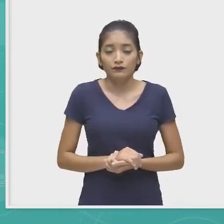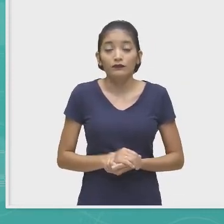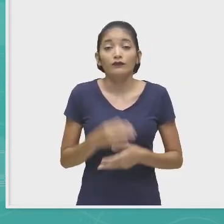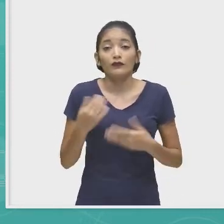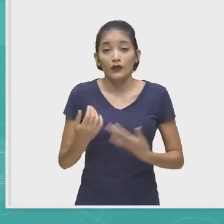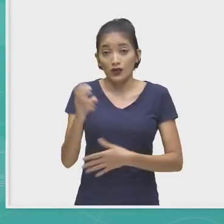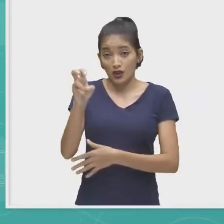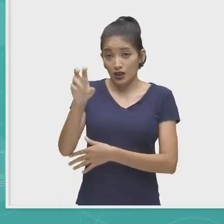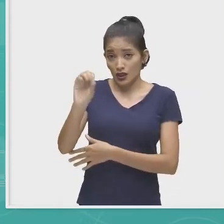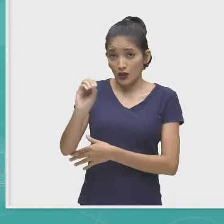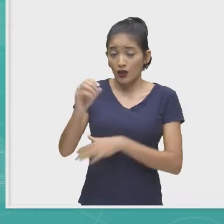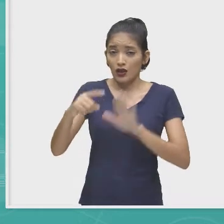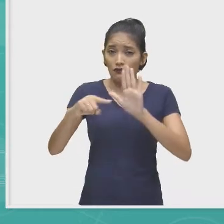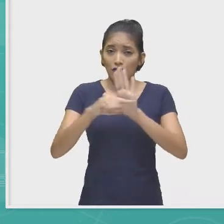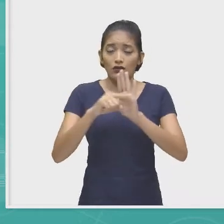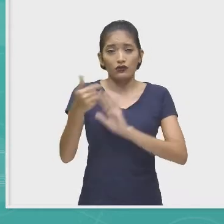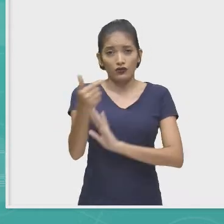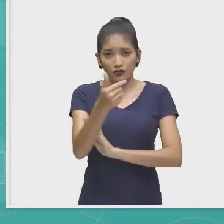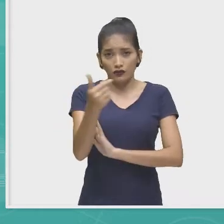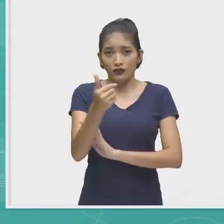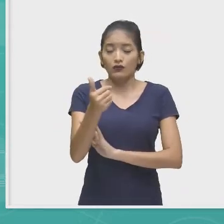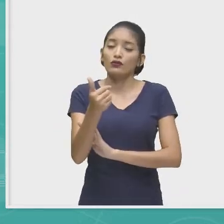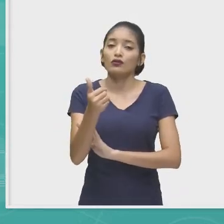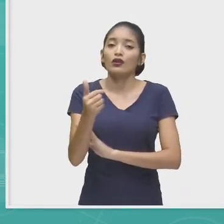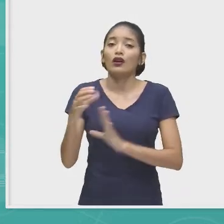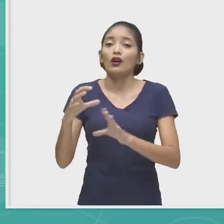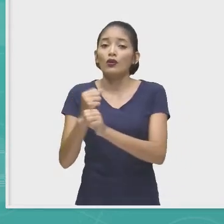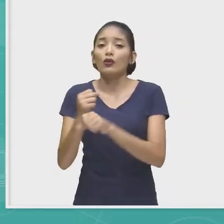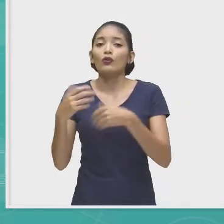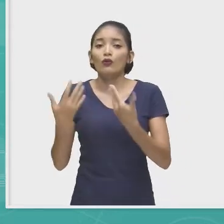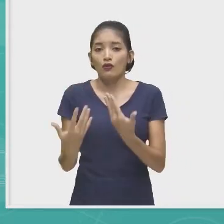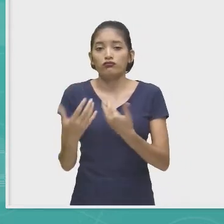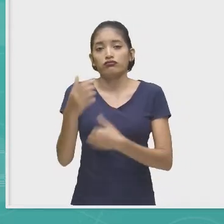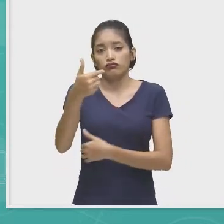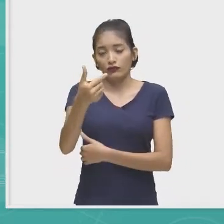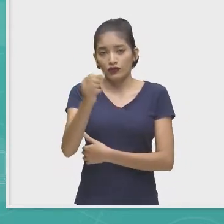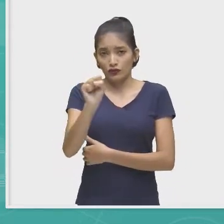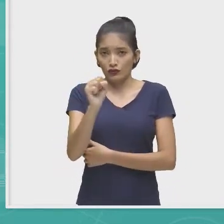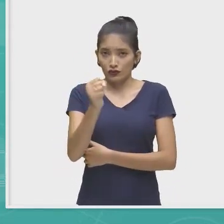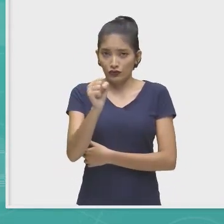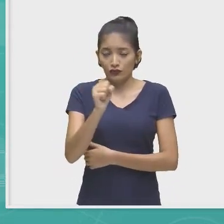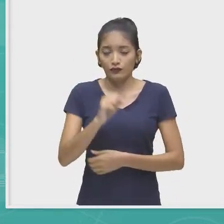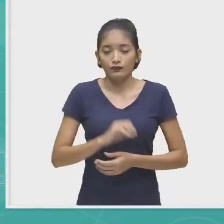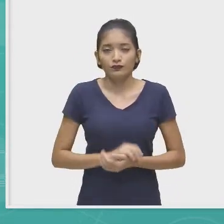50 menos 22 é igual a 28.